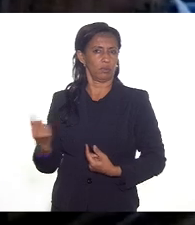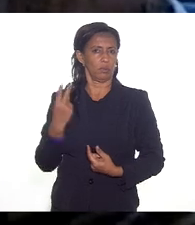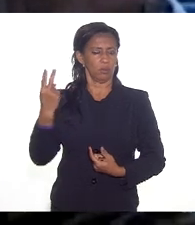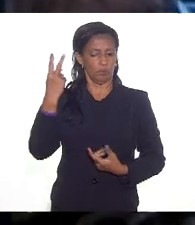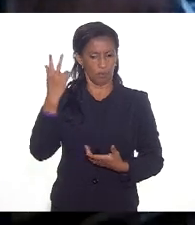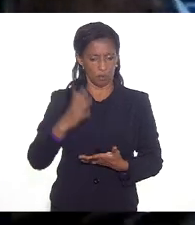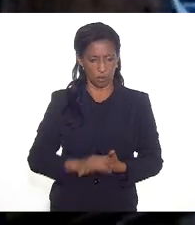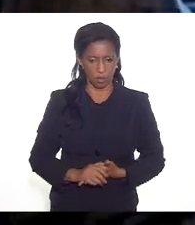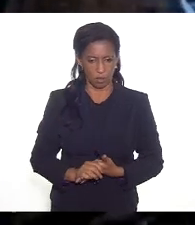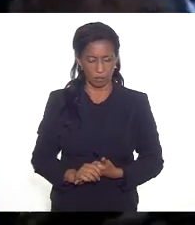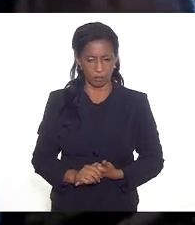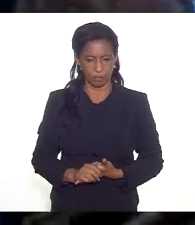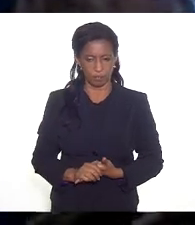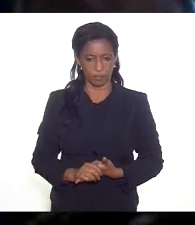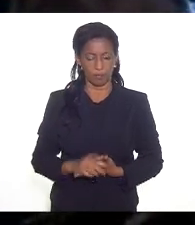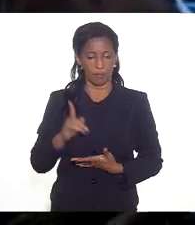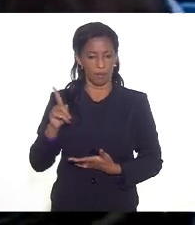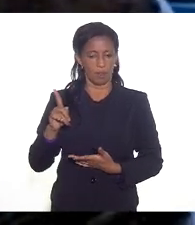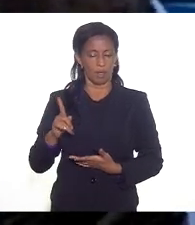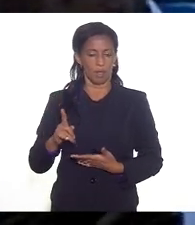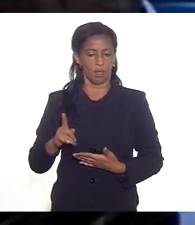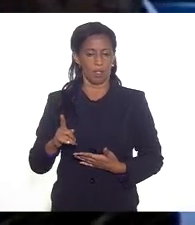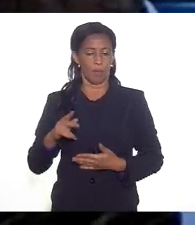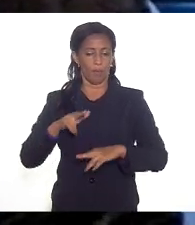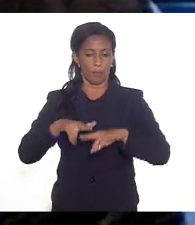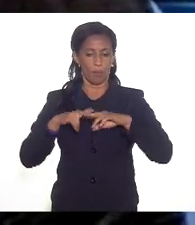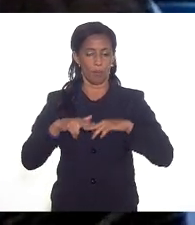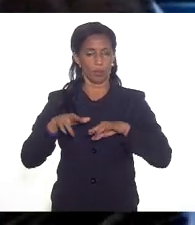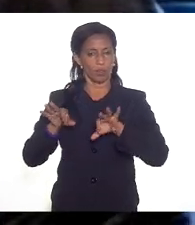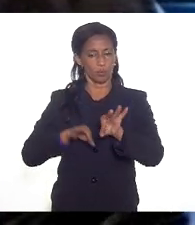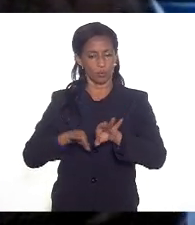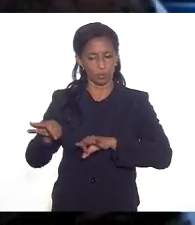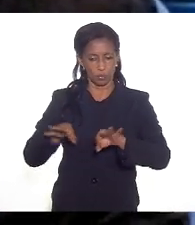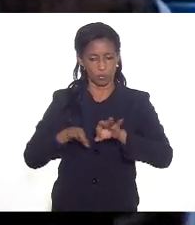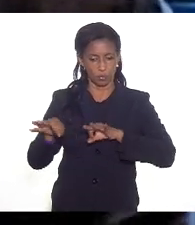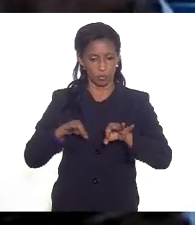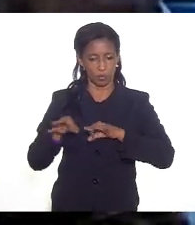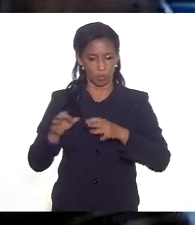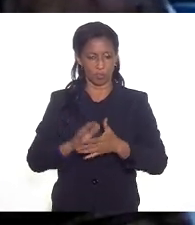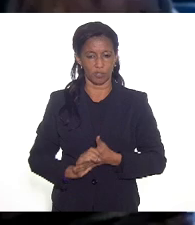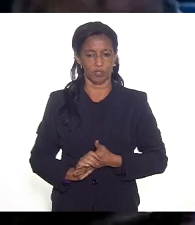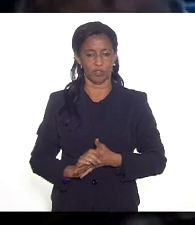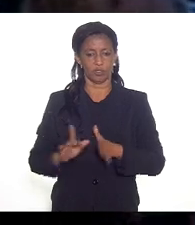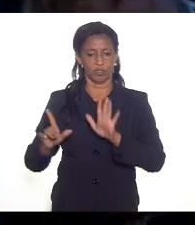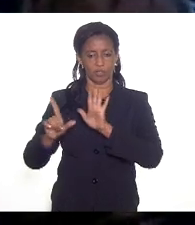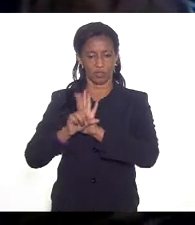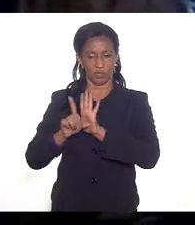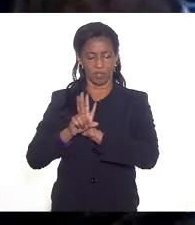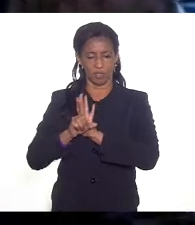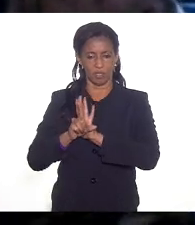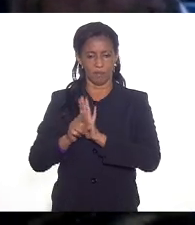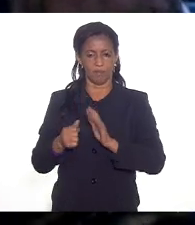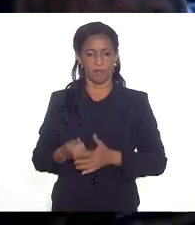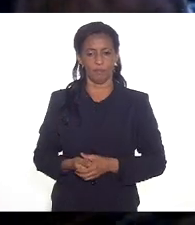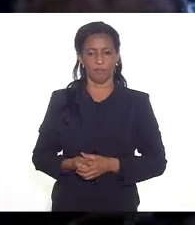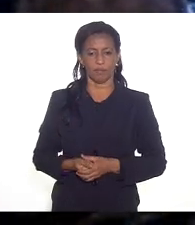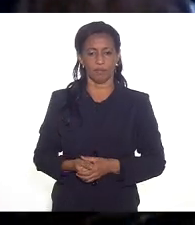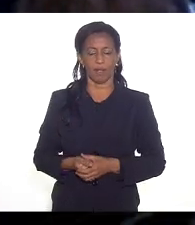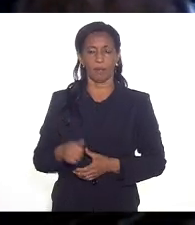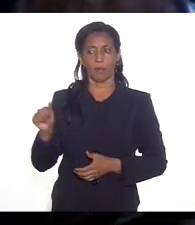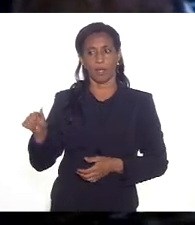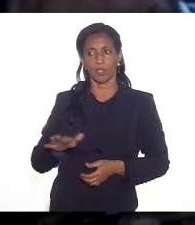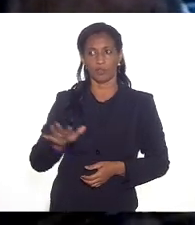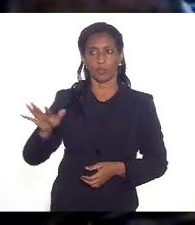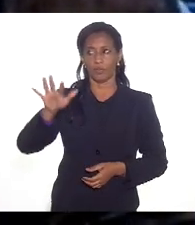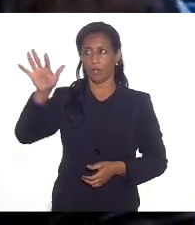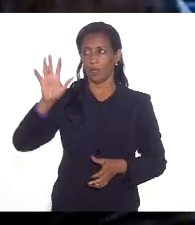jeito nessa correr para brigar por isso projeto do valdec ele cria linha de crédito para as